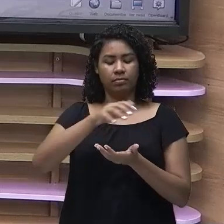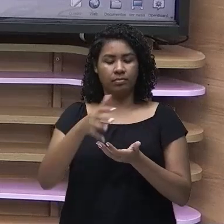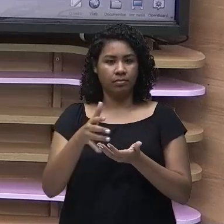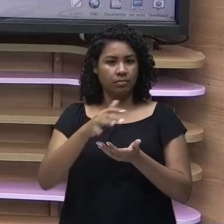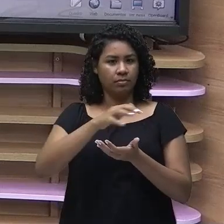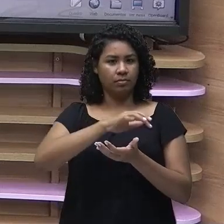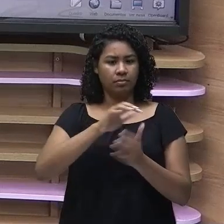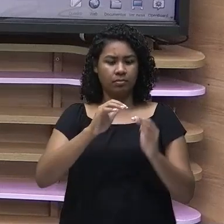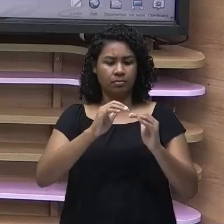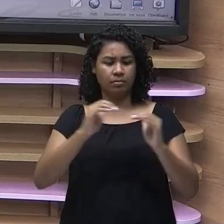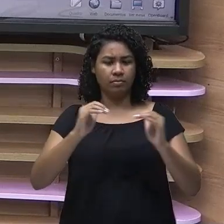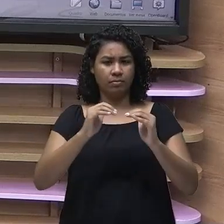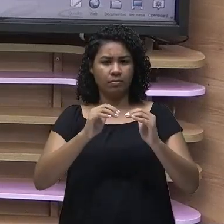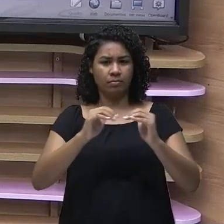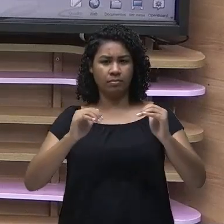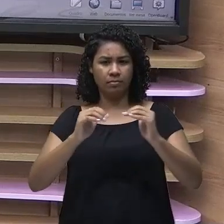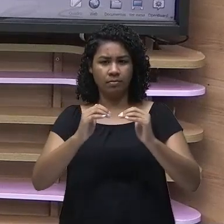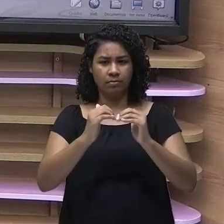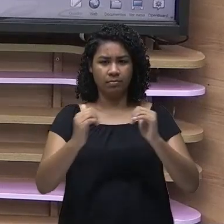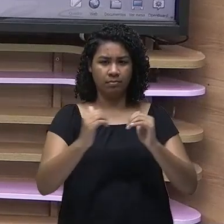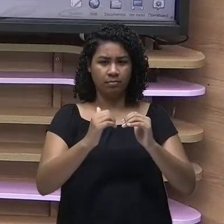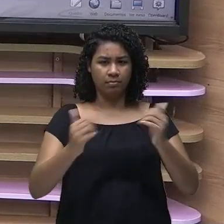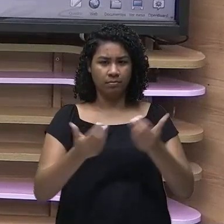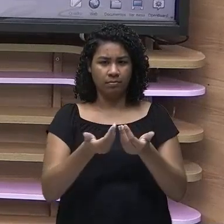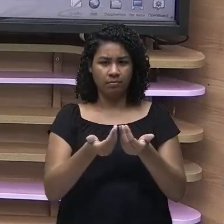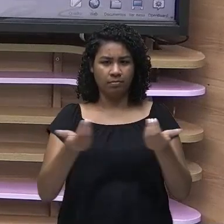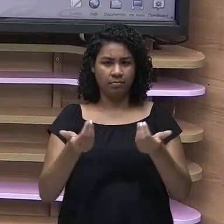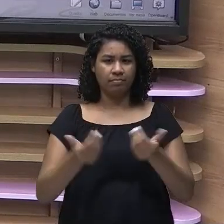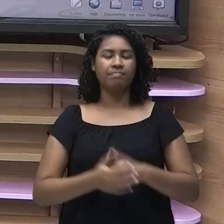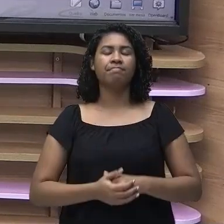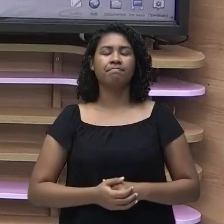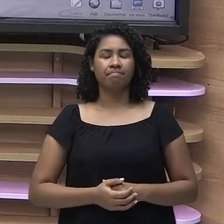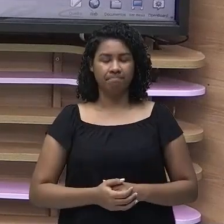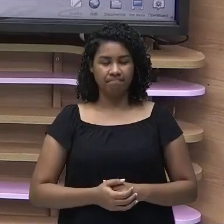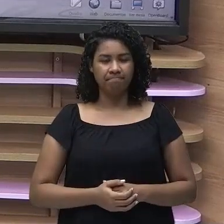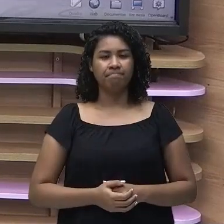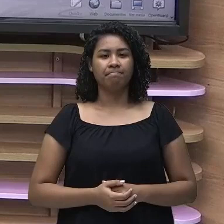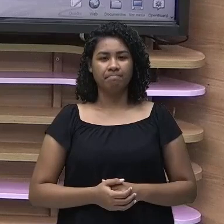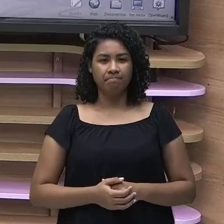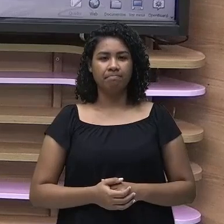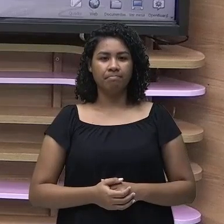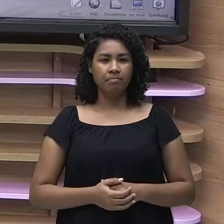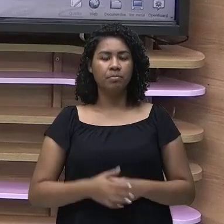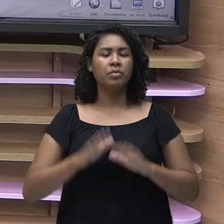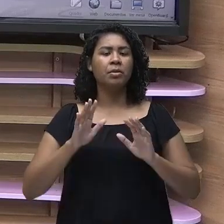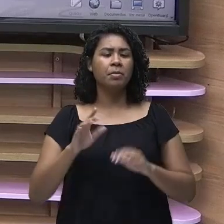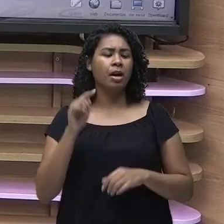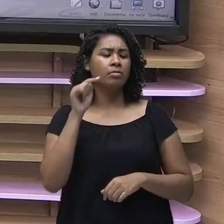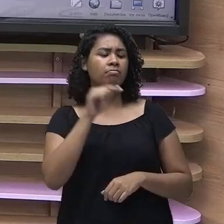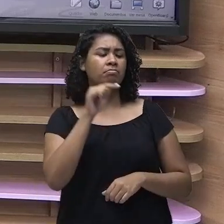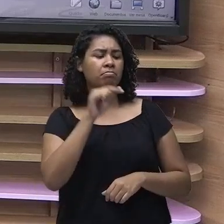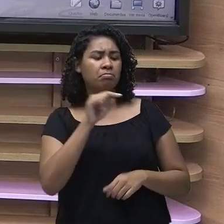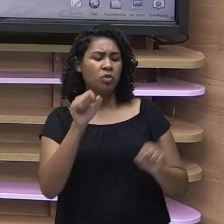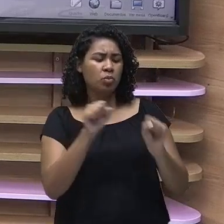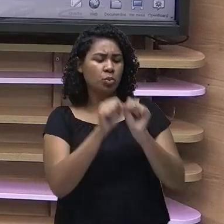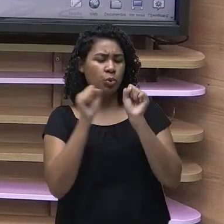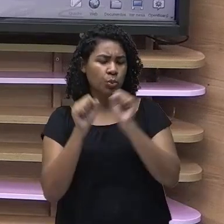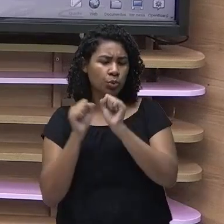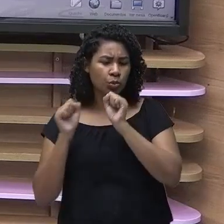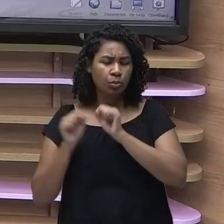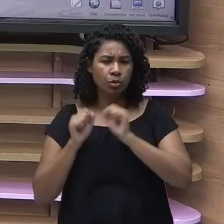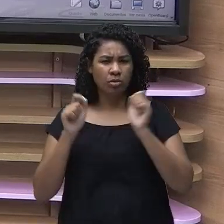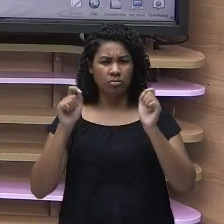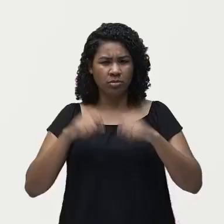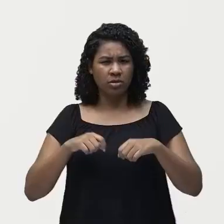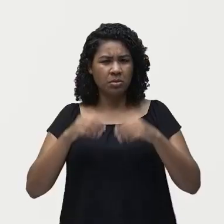vai desprendendo ali, ó, o ozônio, tá bom? E aí quais são os impactos ocasionados para a saúde humana,